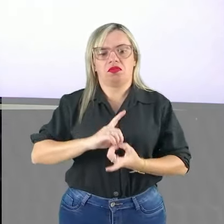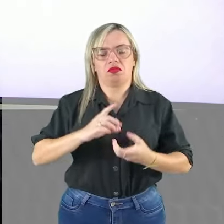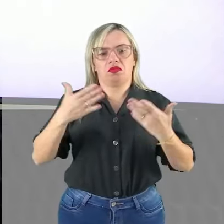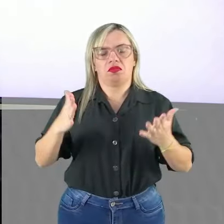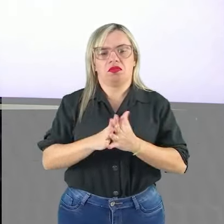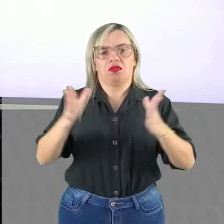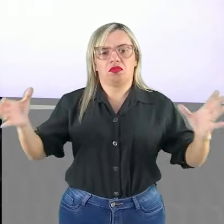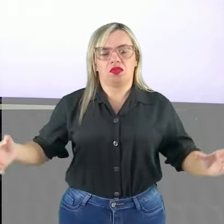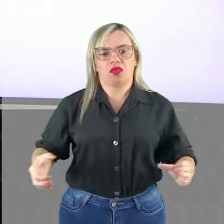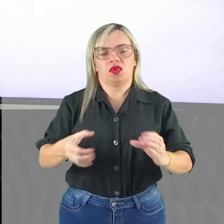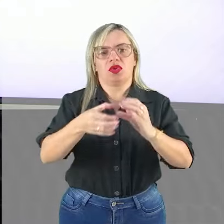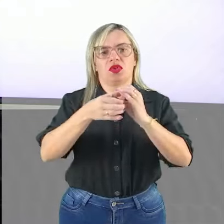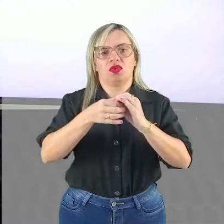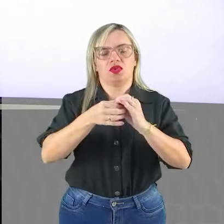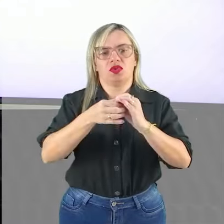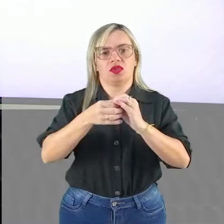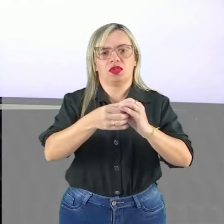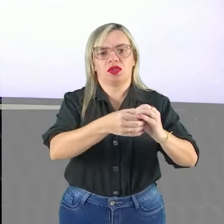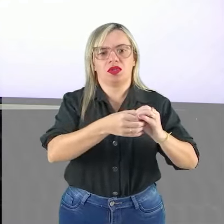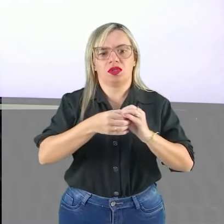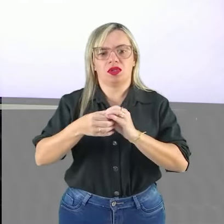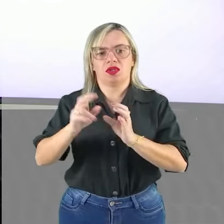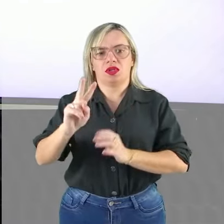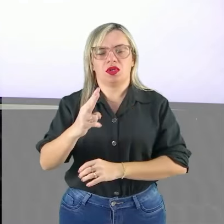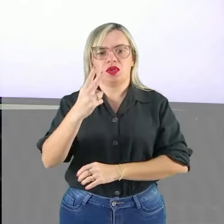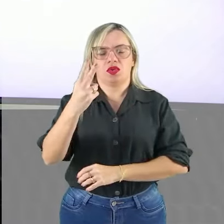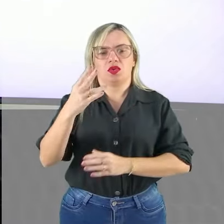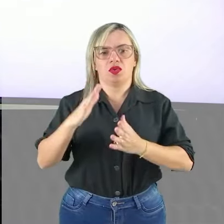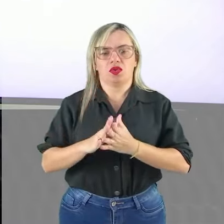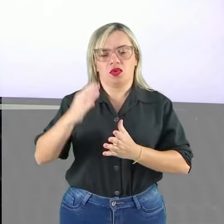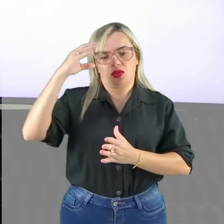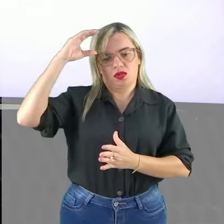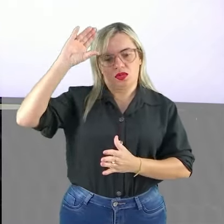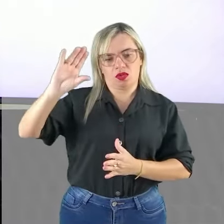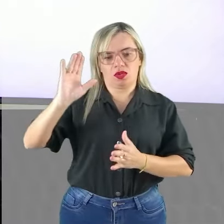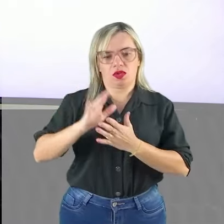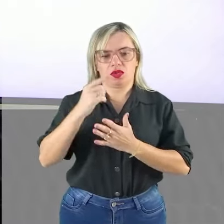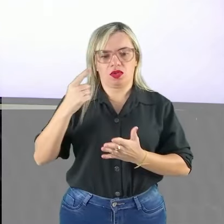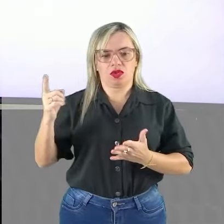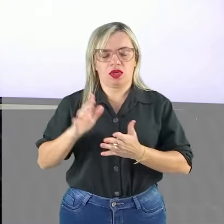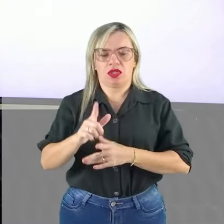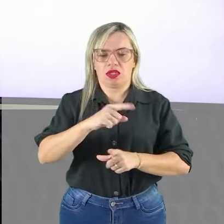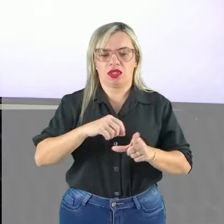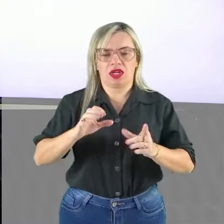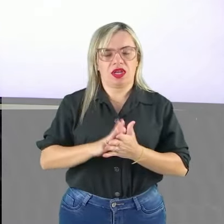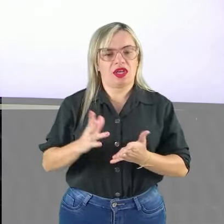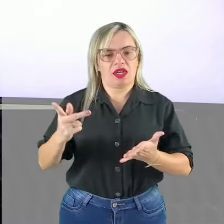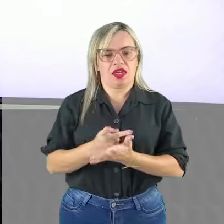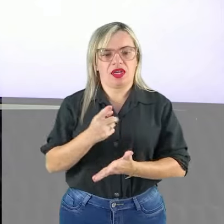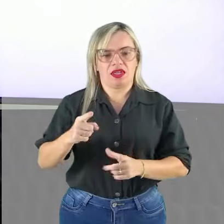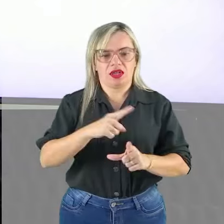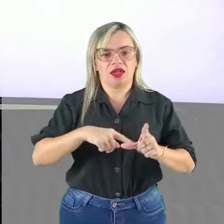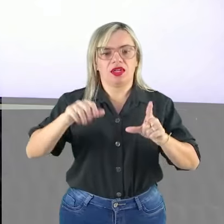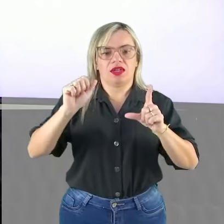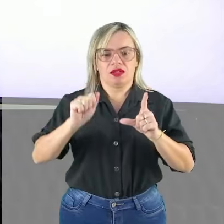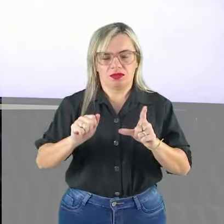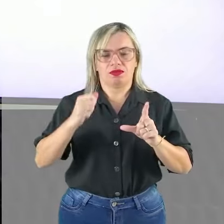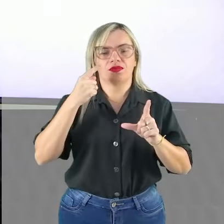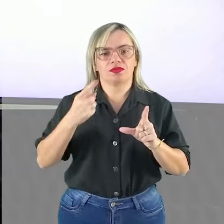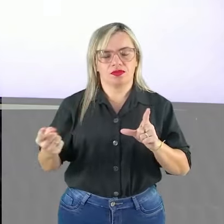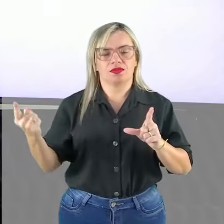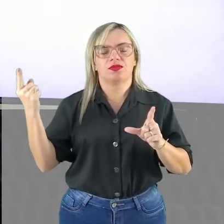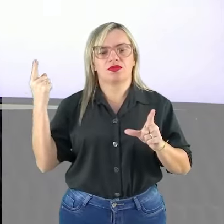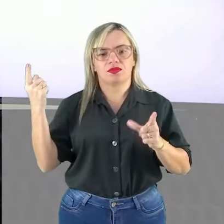da junção das duas culturas e como nós já eliminamos a censura musical aqui a letra é tá então Observe que essa